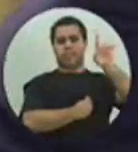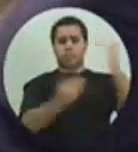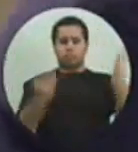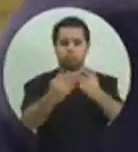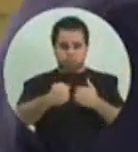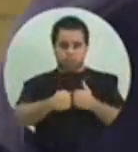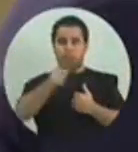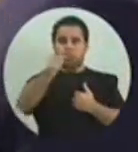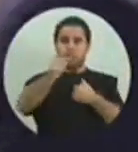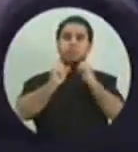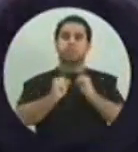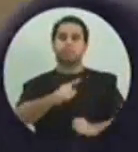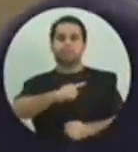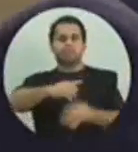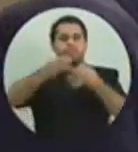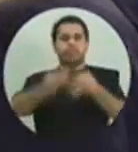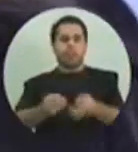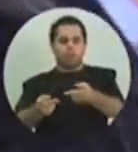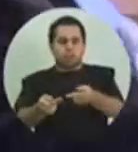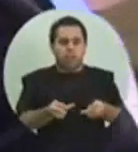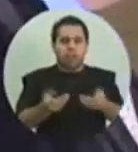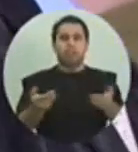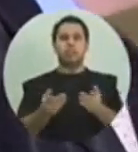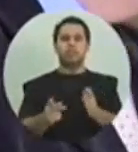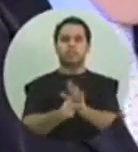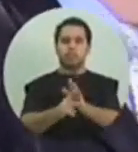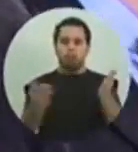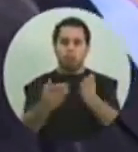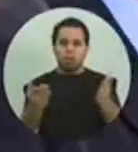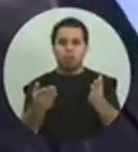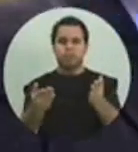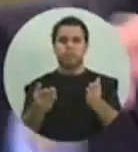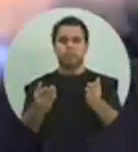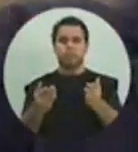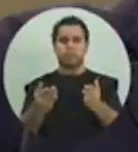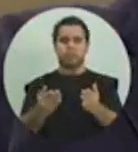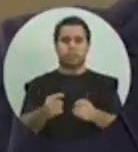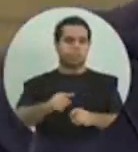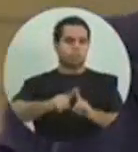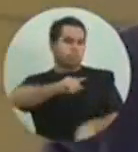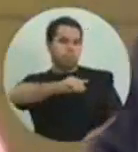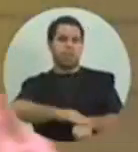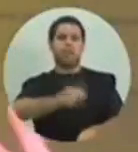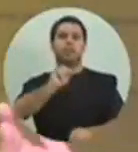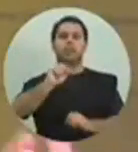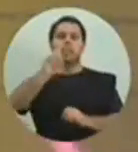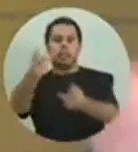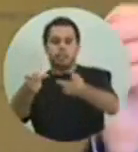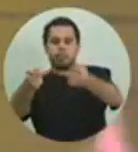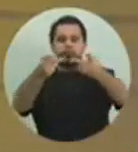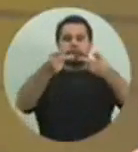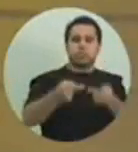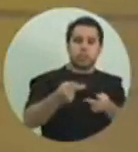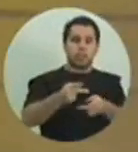eu e você fomos convidados por Deus, não apenas para estar aqui, mas muito mais do que isso.